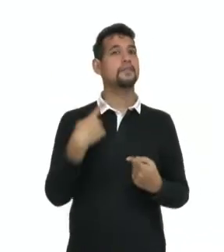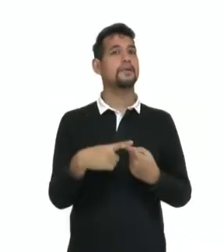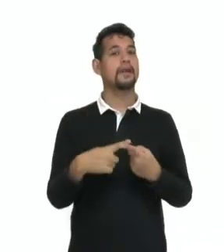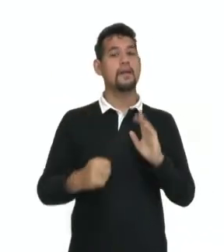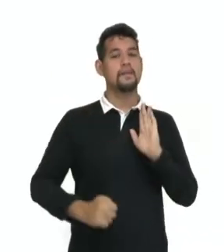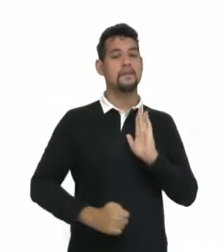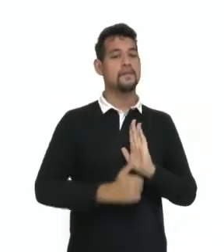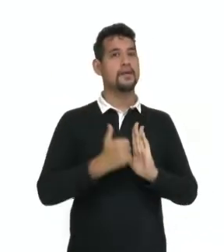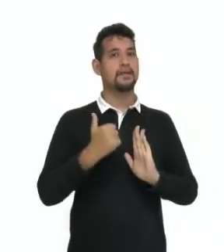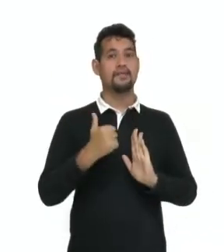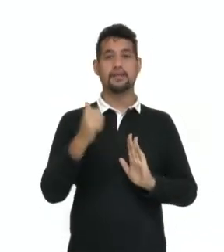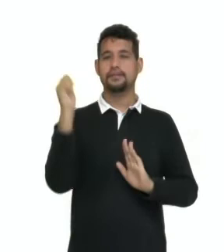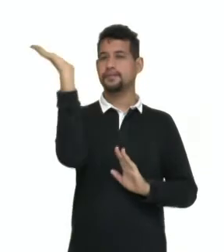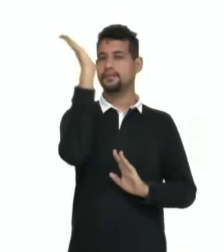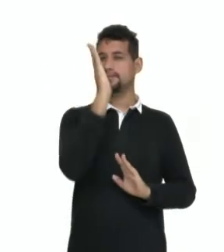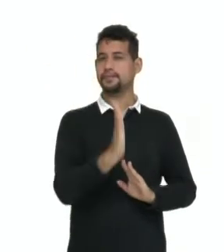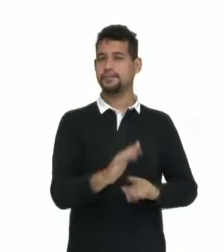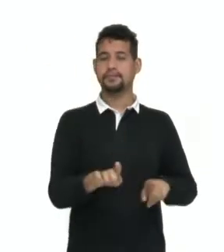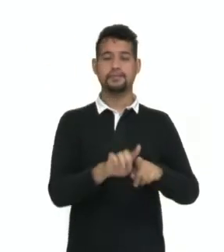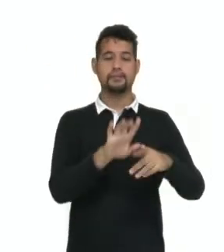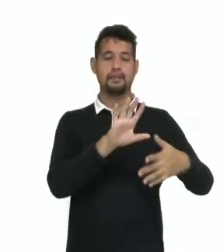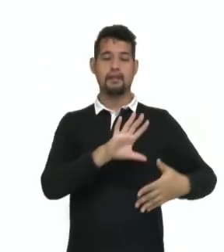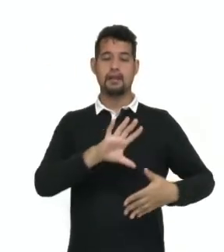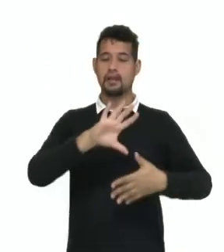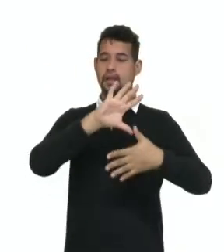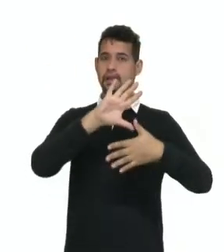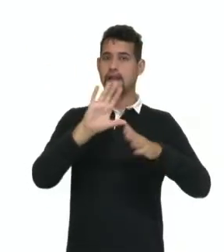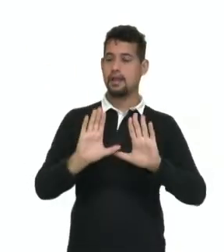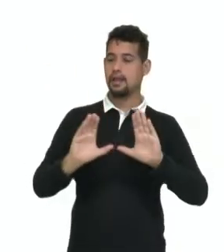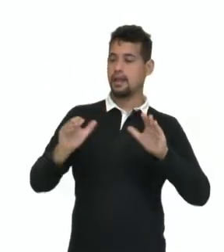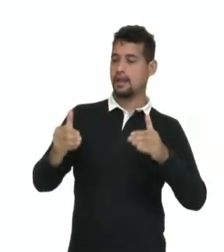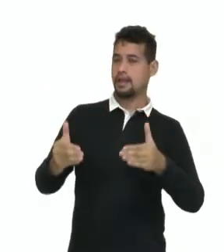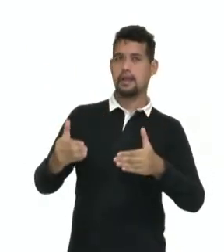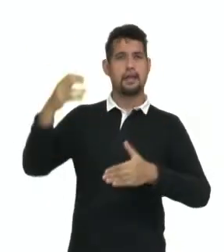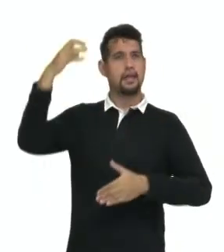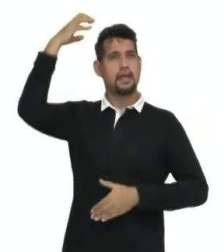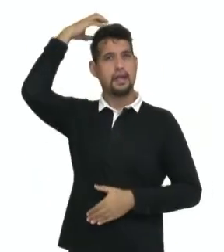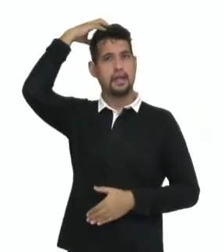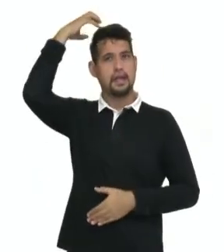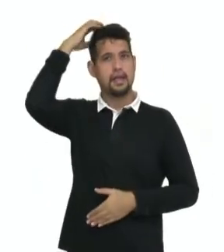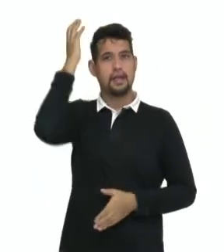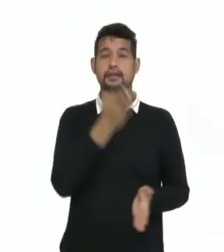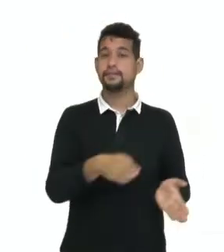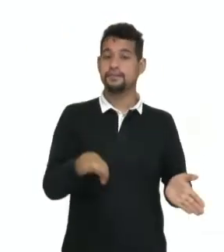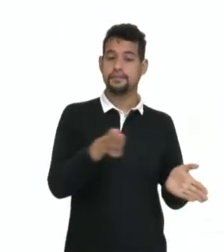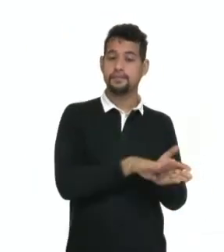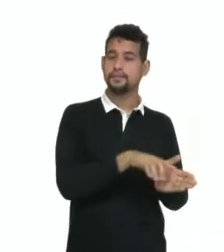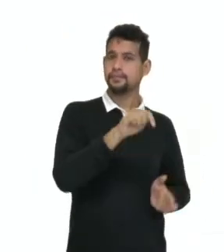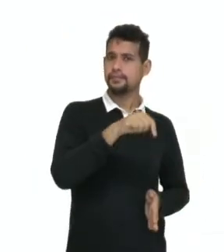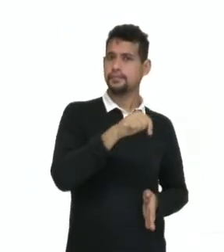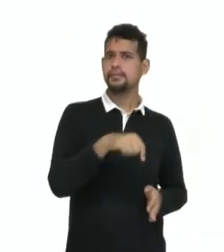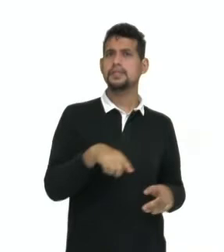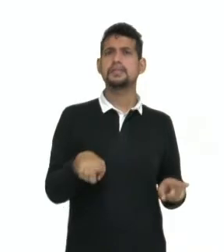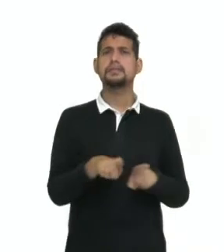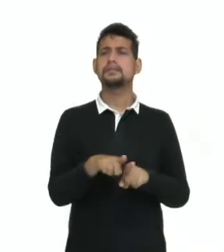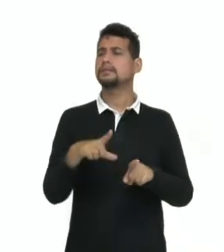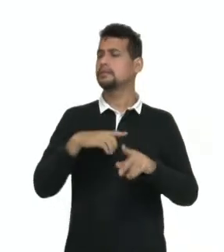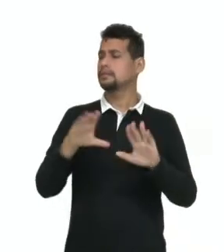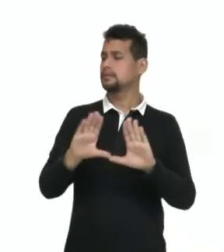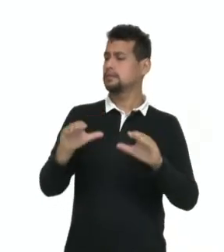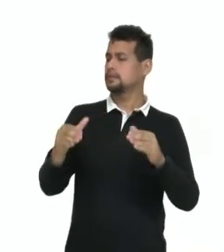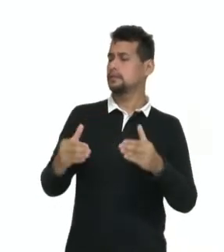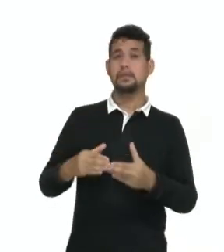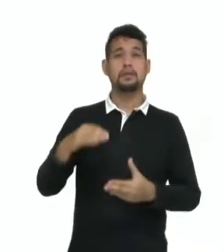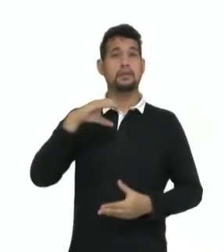primeira vez na história do Brasil e da América, uma corte, um rei, chegava aqui na região, né? Ter a corte e o rei de Portugal